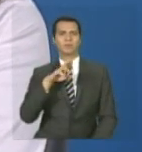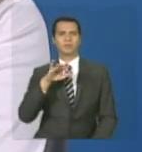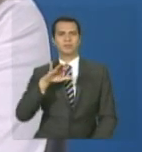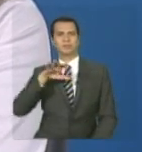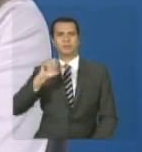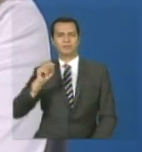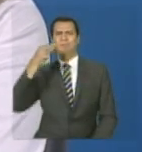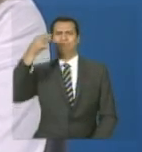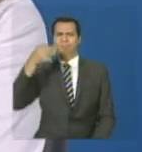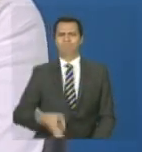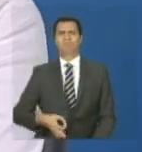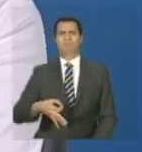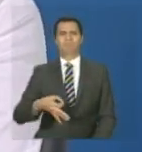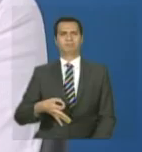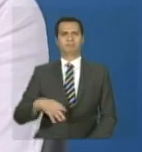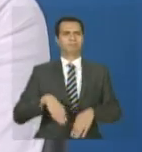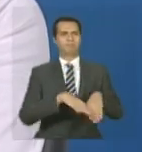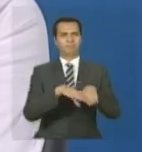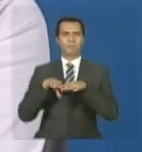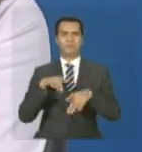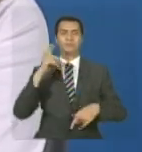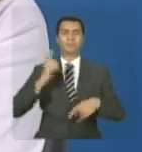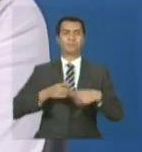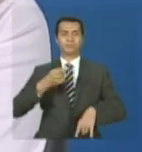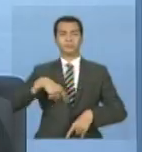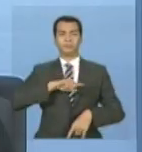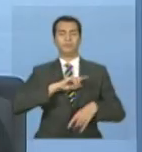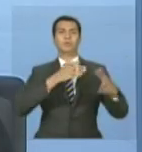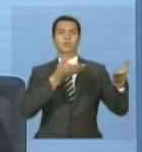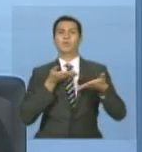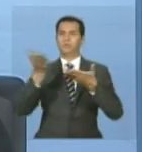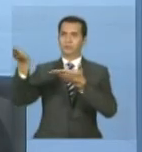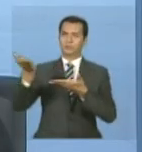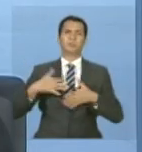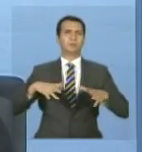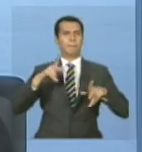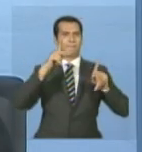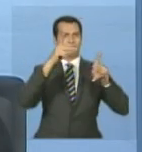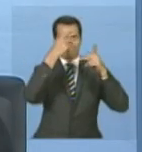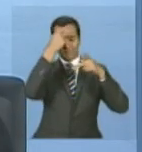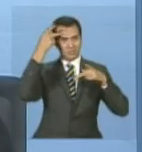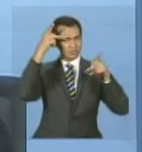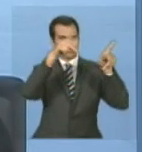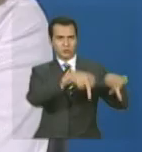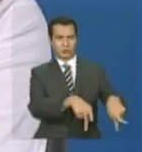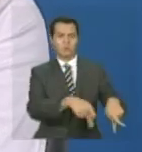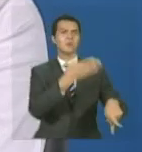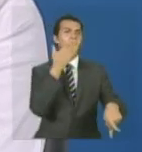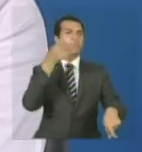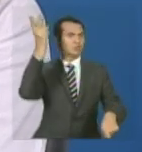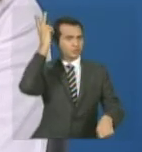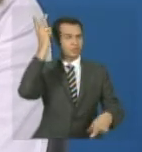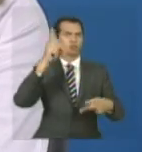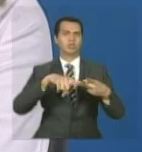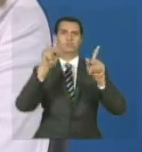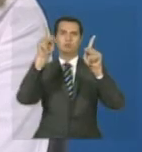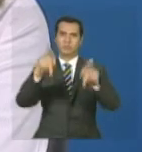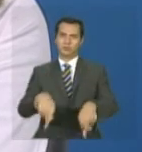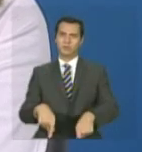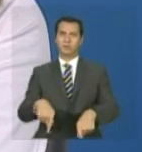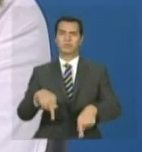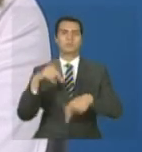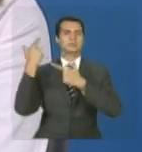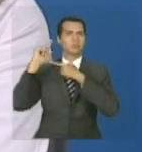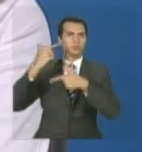estamos reunindo pessoas que representam segmentos, que representam povos indígenas, que representam